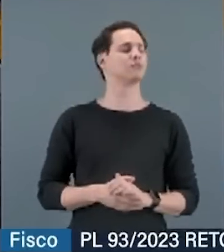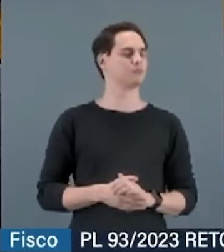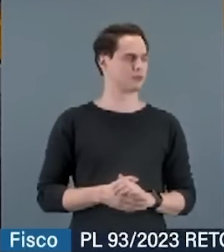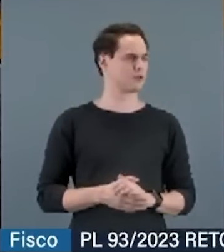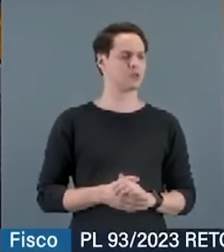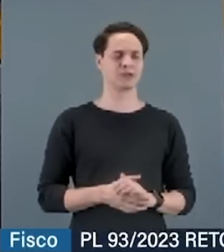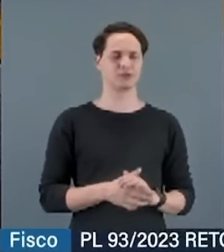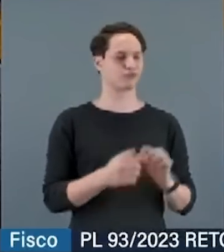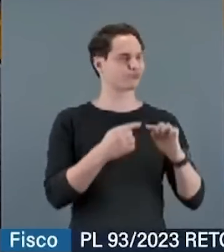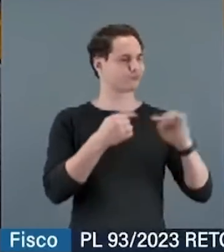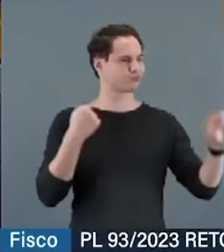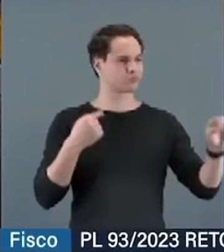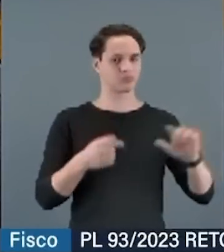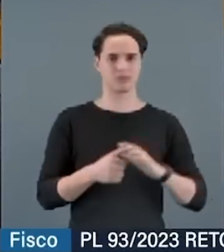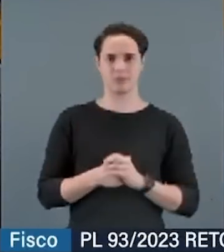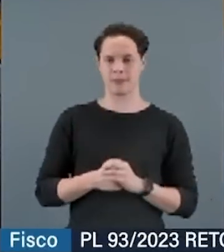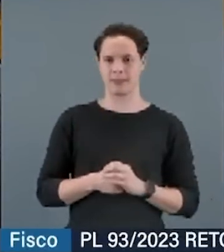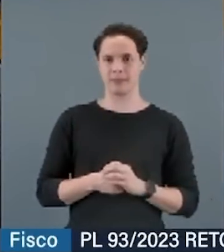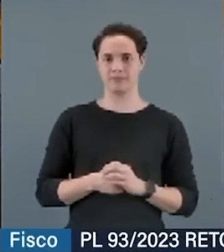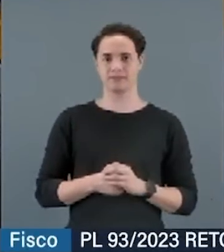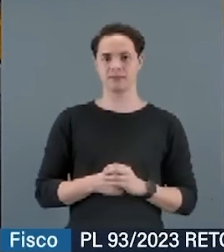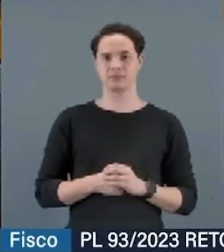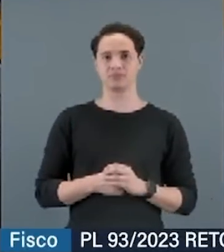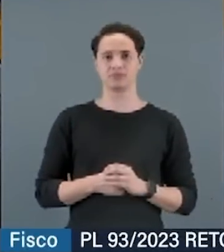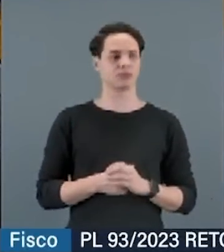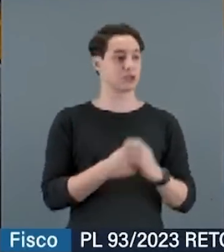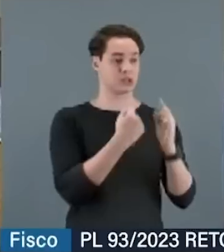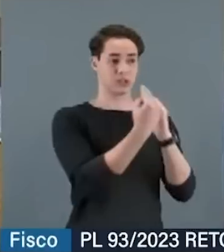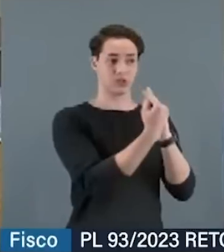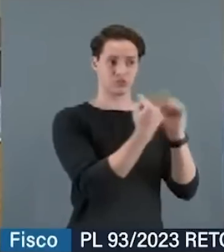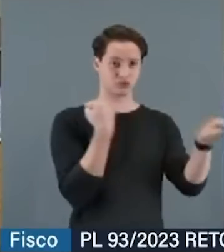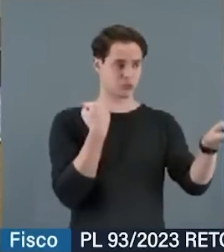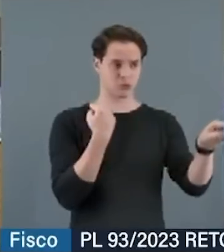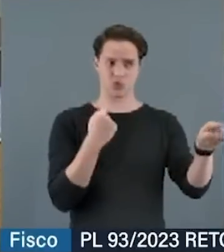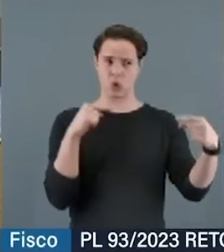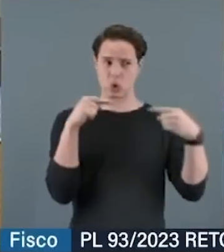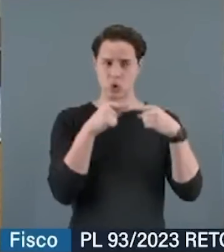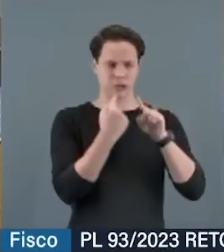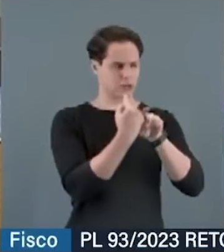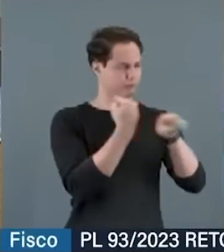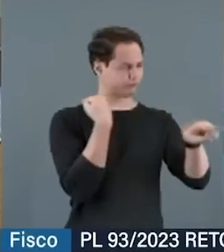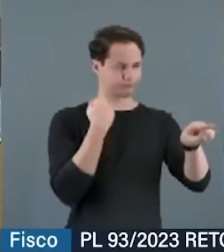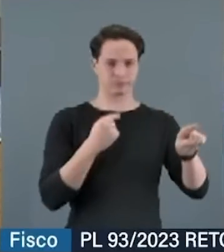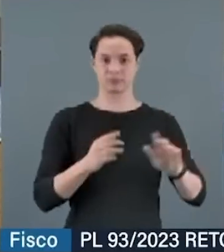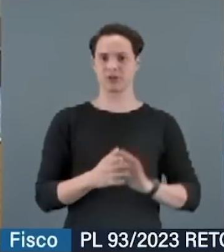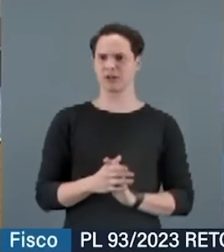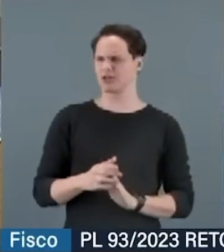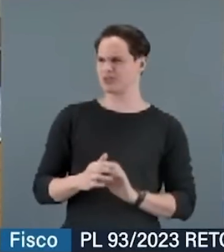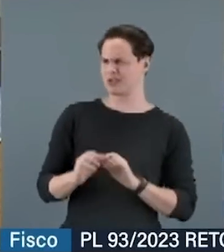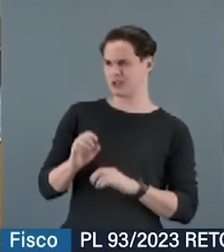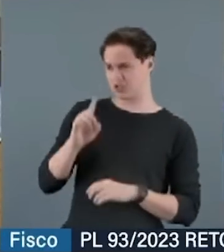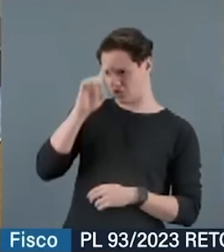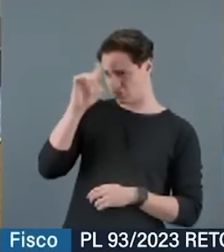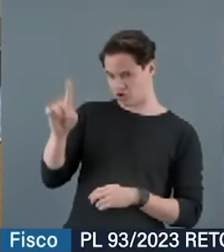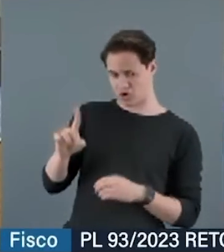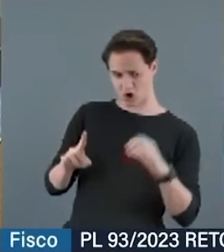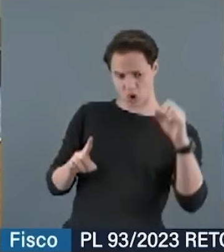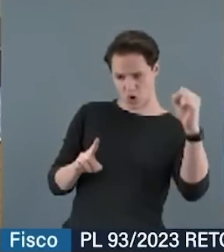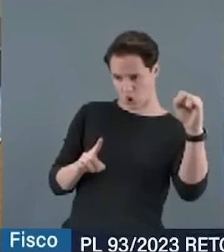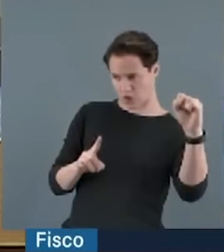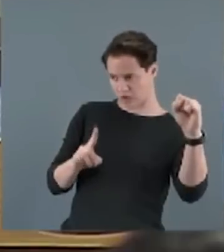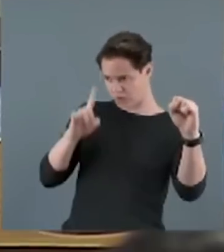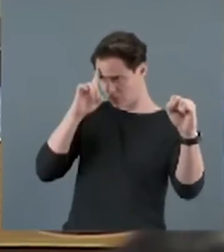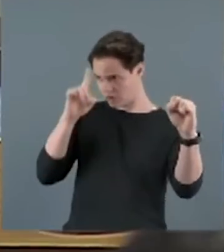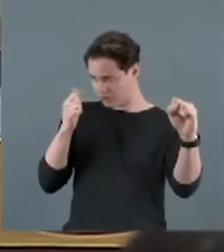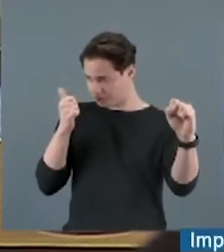Ótimo. Pergunta. Não, absolutamente não. Tá? Não tem vinculação nenhuma? Não. O dia 12, dia... Você participou